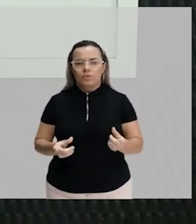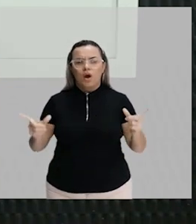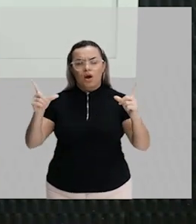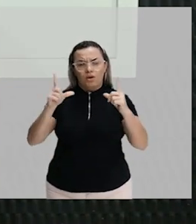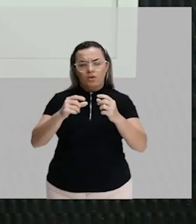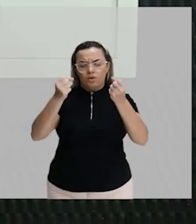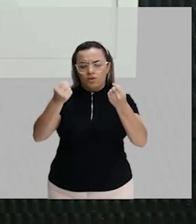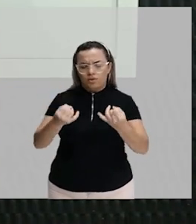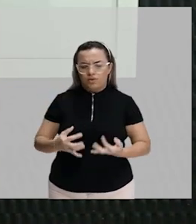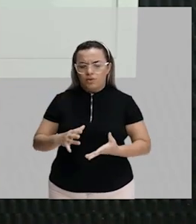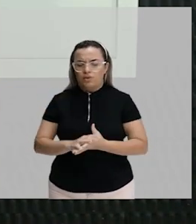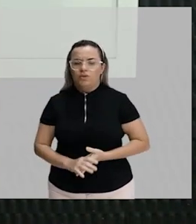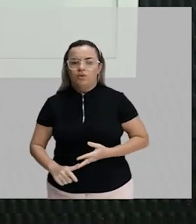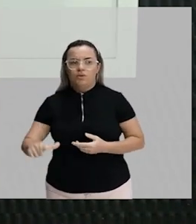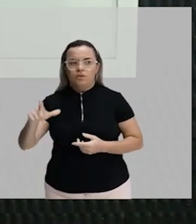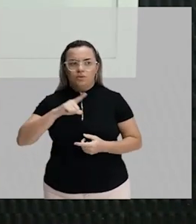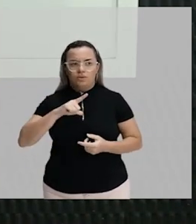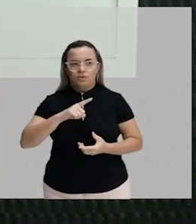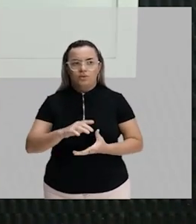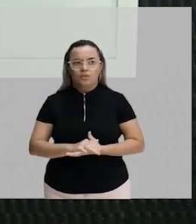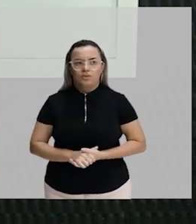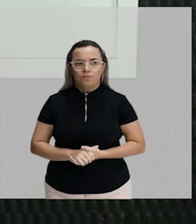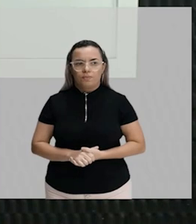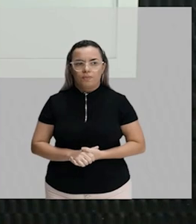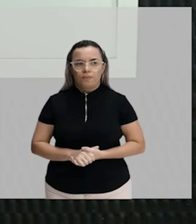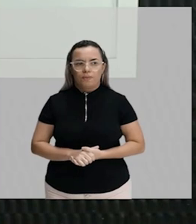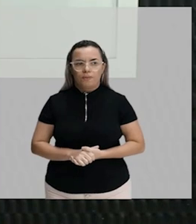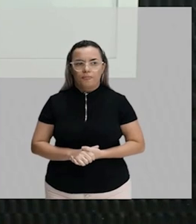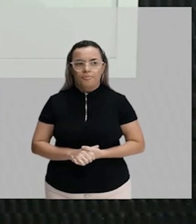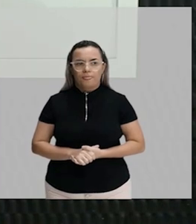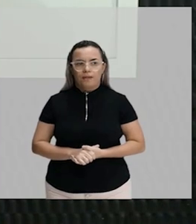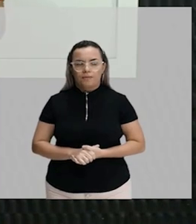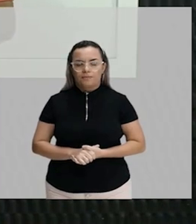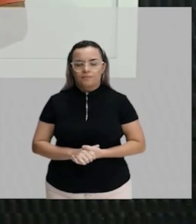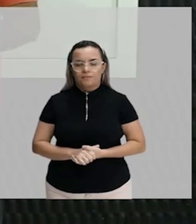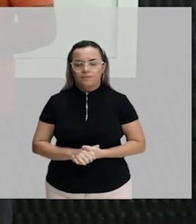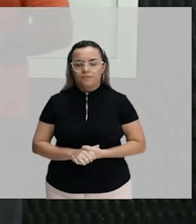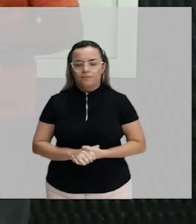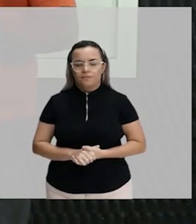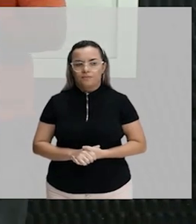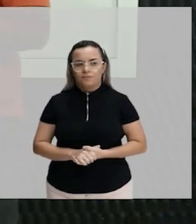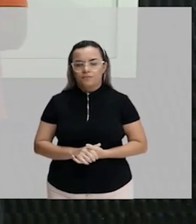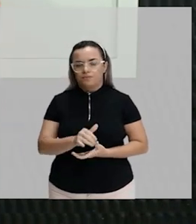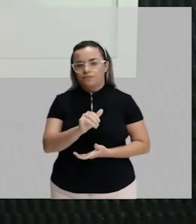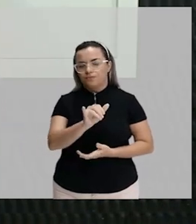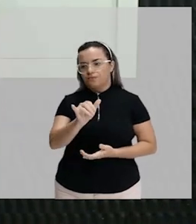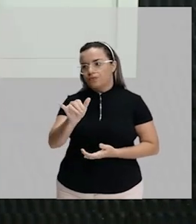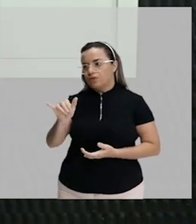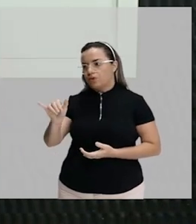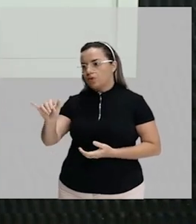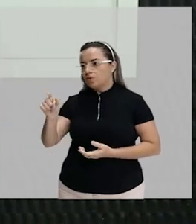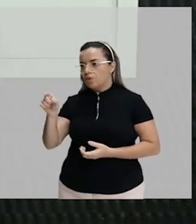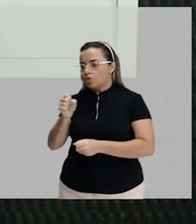tudo se eu tenho os elétrons todos fluindo emum sentido corrente